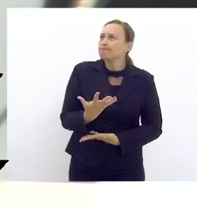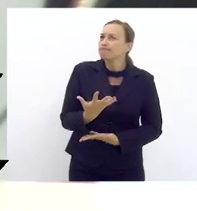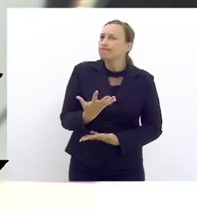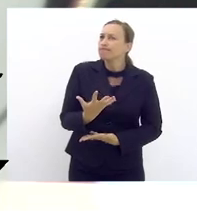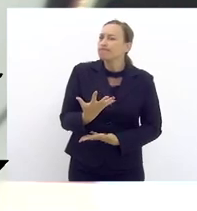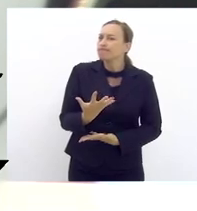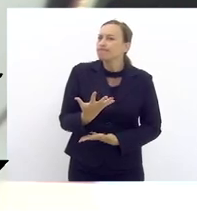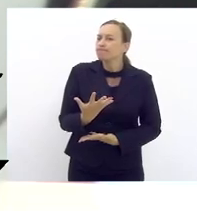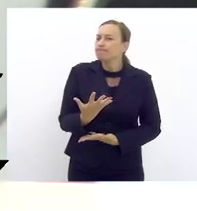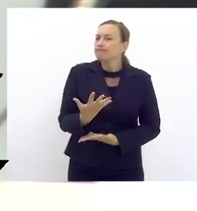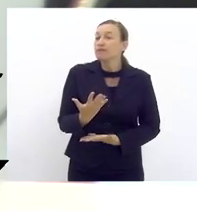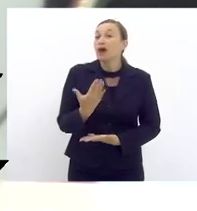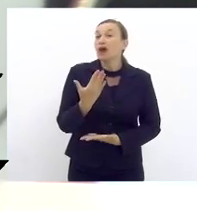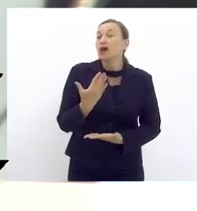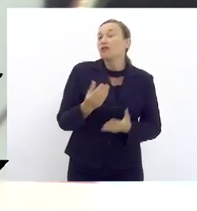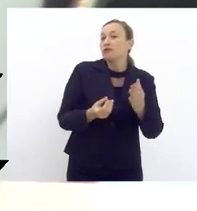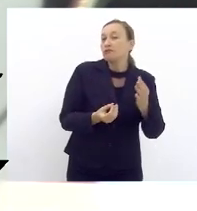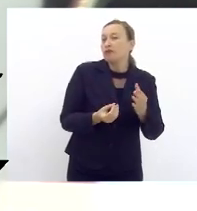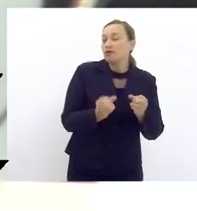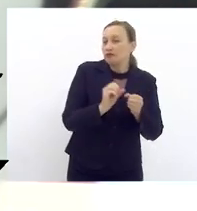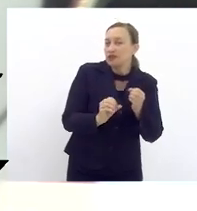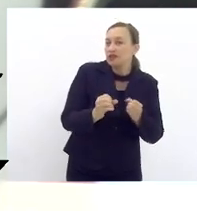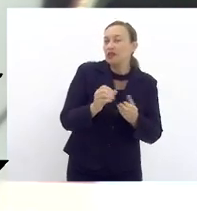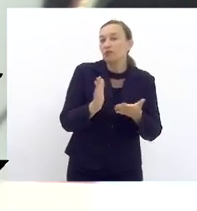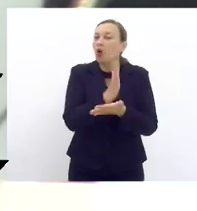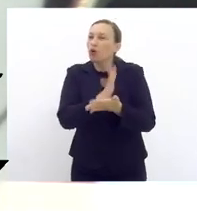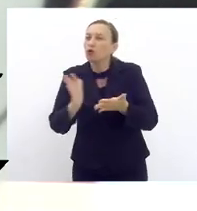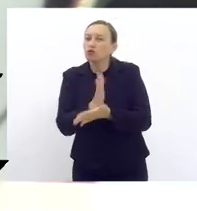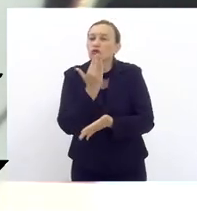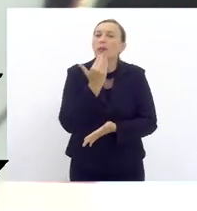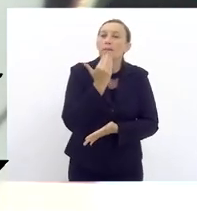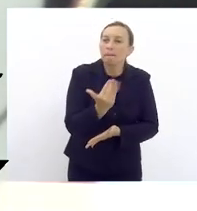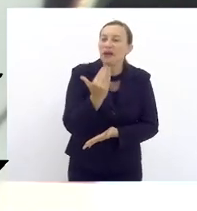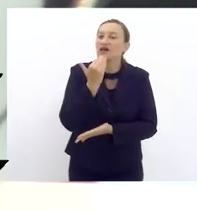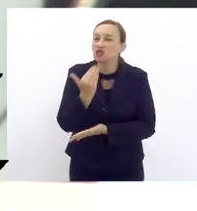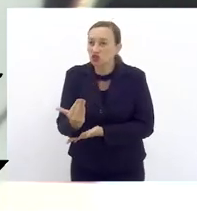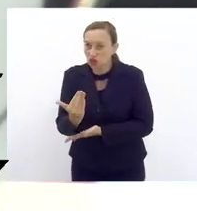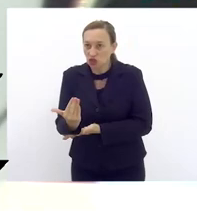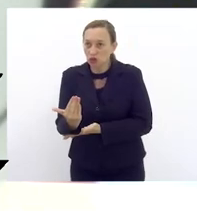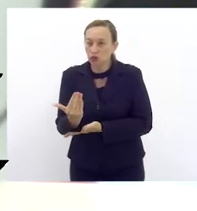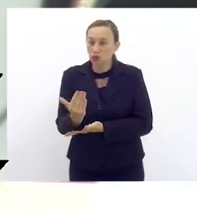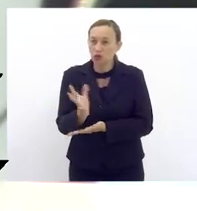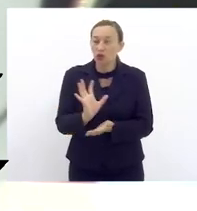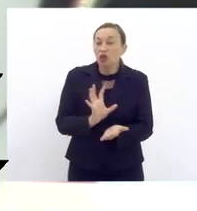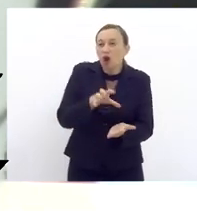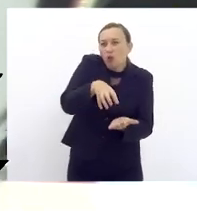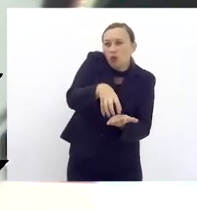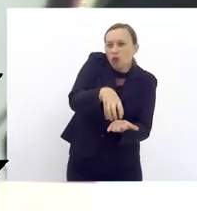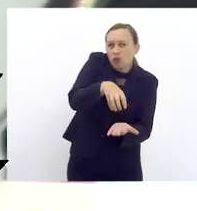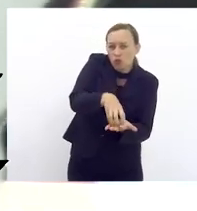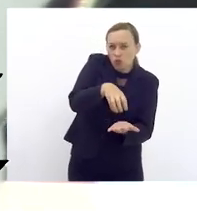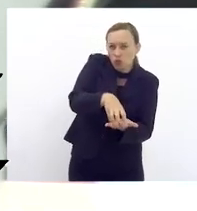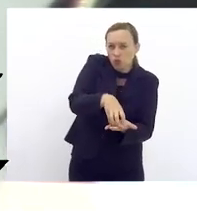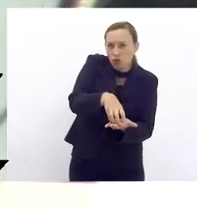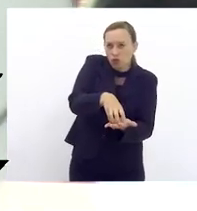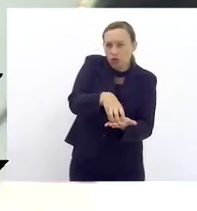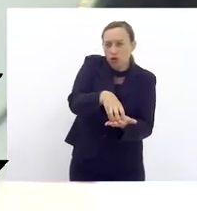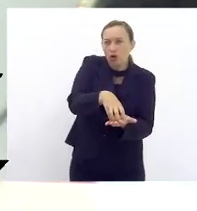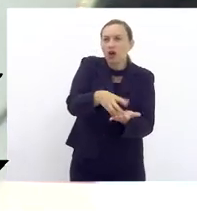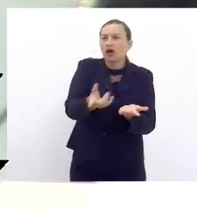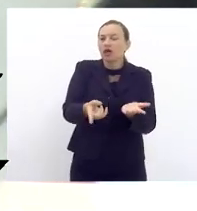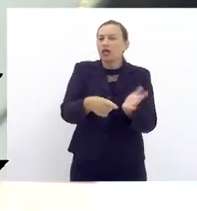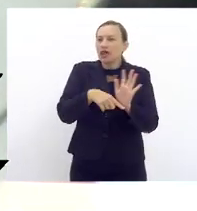alguns pedidos de abertura dos navios né que é um núcleo de Atendimento à vítima de intolerância religiosa